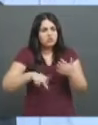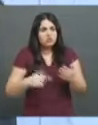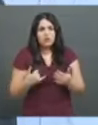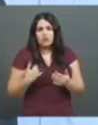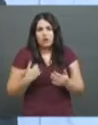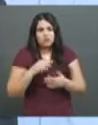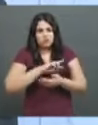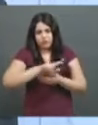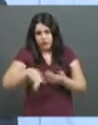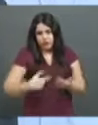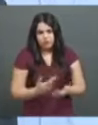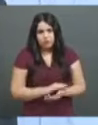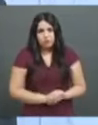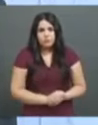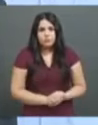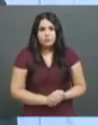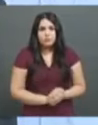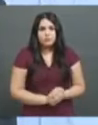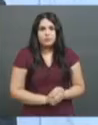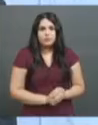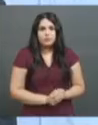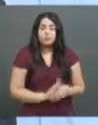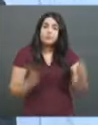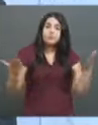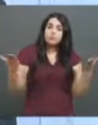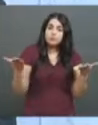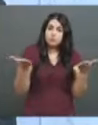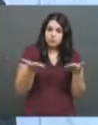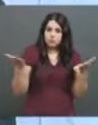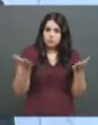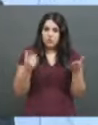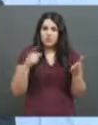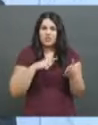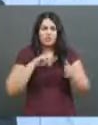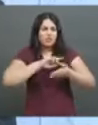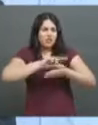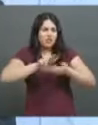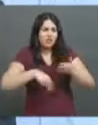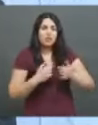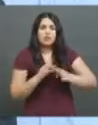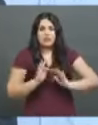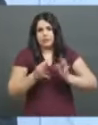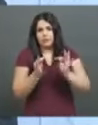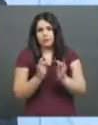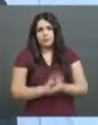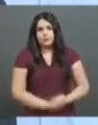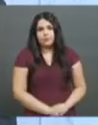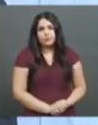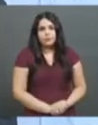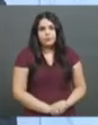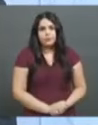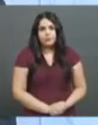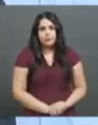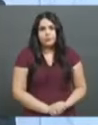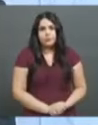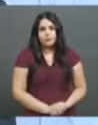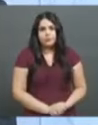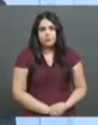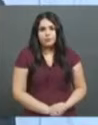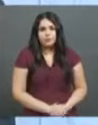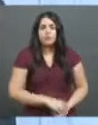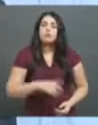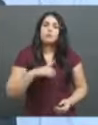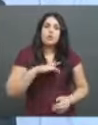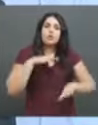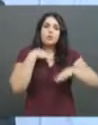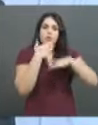etárias. E hoje nós temos vários tratamentos para isso. Houve uma grande